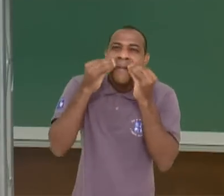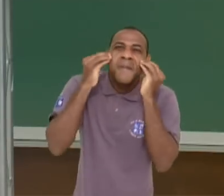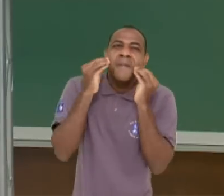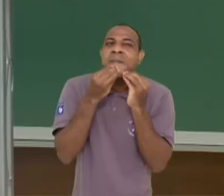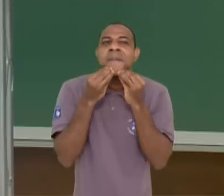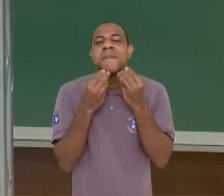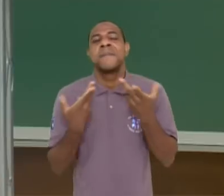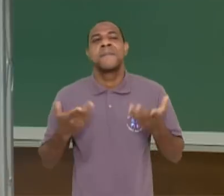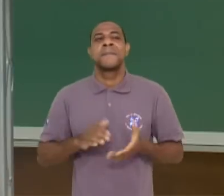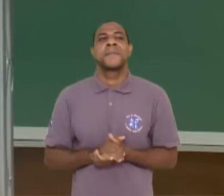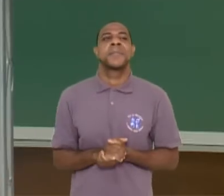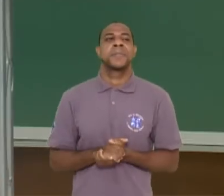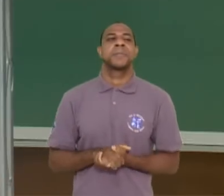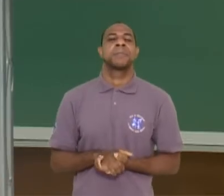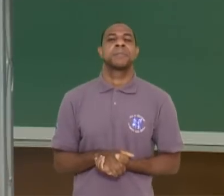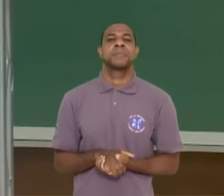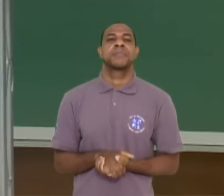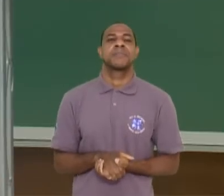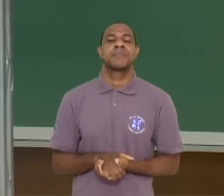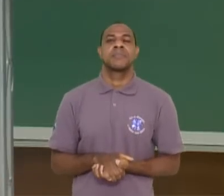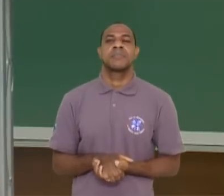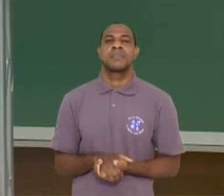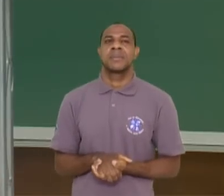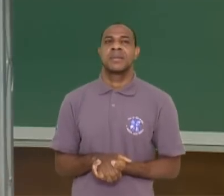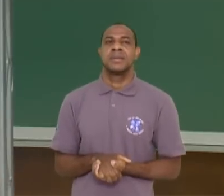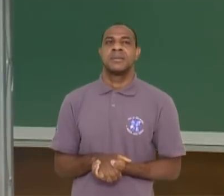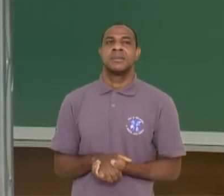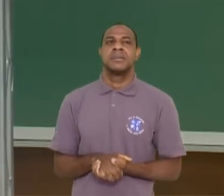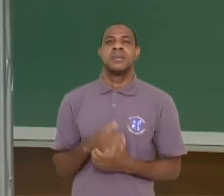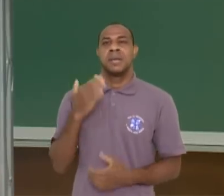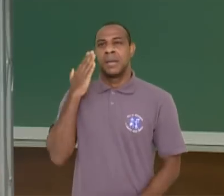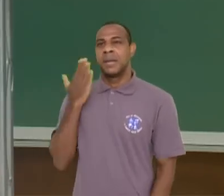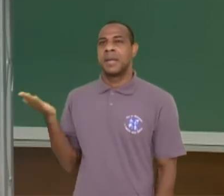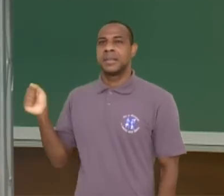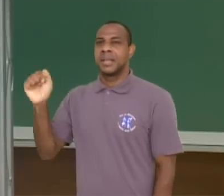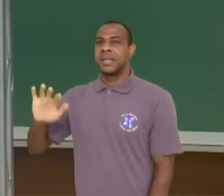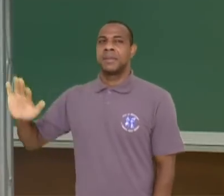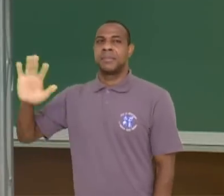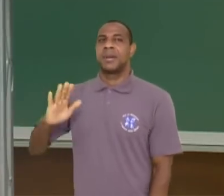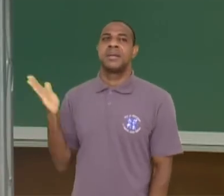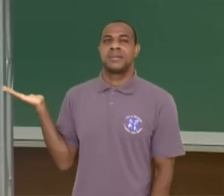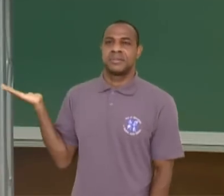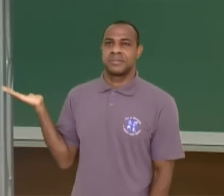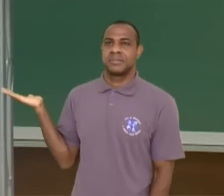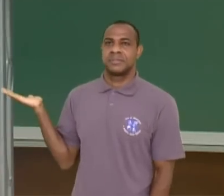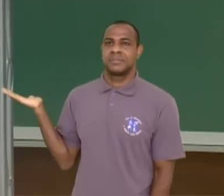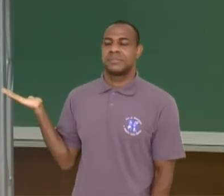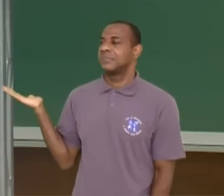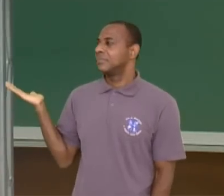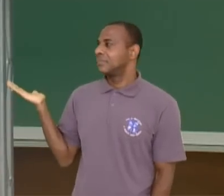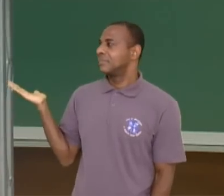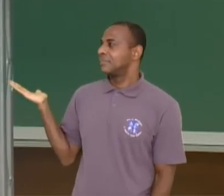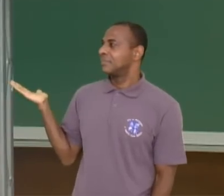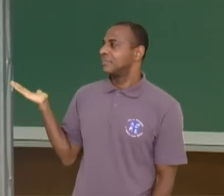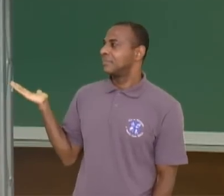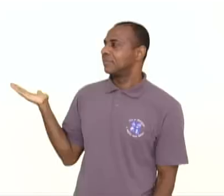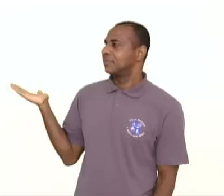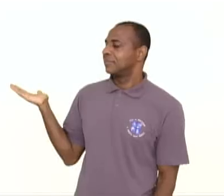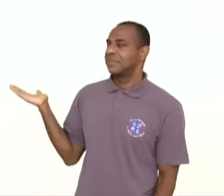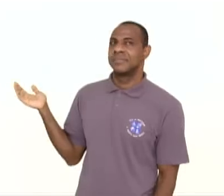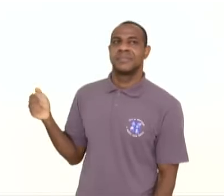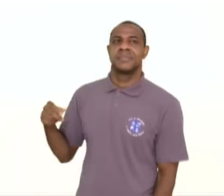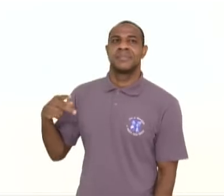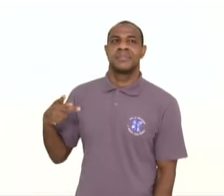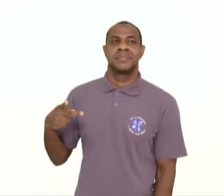mímica, né? Então, tudo essa situação retratada aqui para vocês. Esta imagem aqui é a imagem do Pierrot, novamente, né? Então